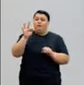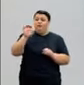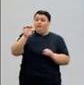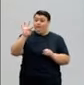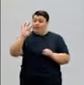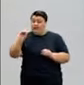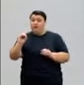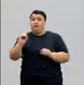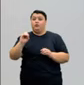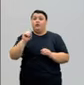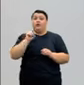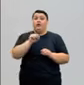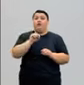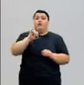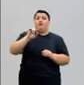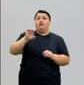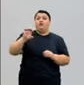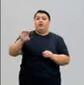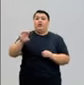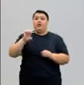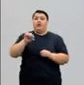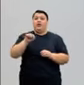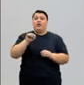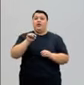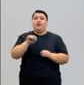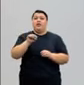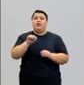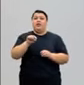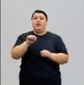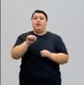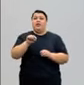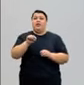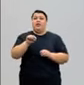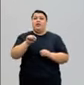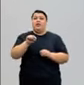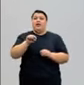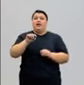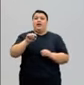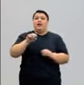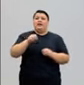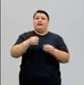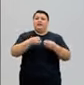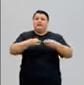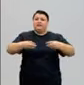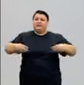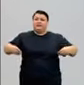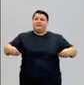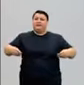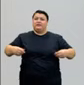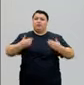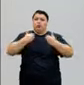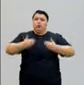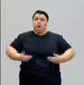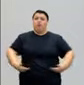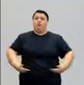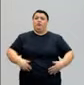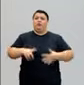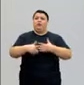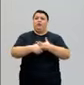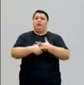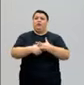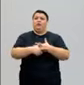dele é evitar que o patógeno penetre no epitélio. Quais são as secreções corporais? Né? É